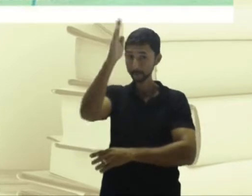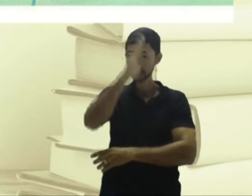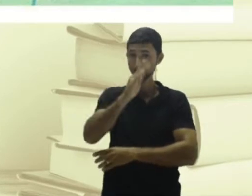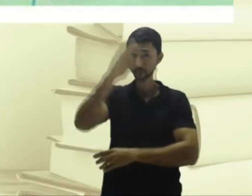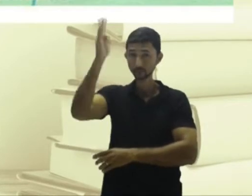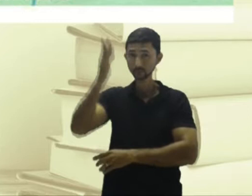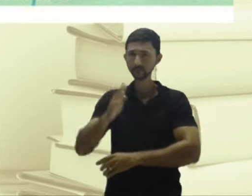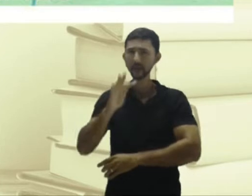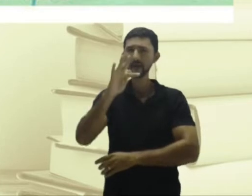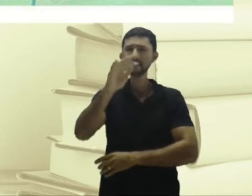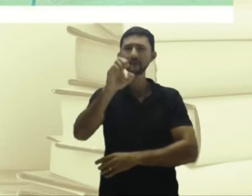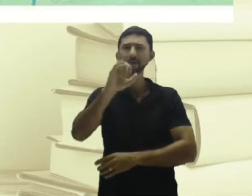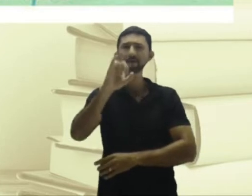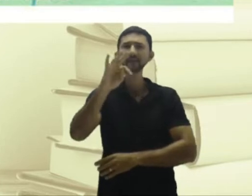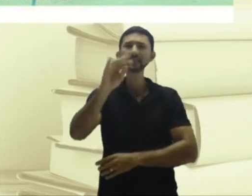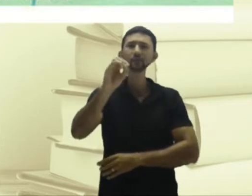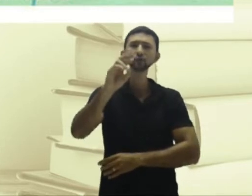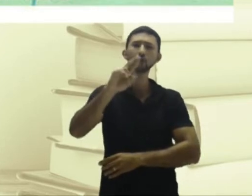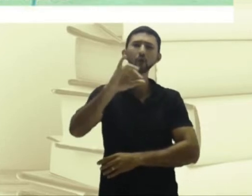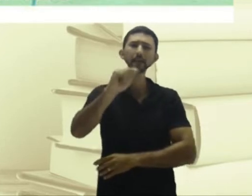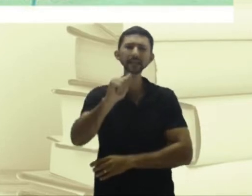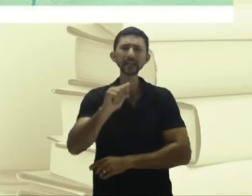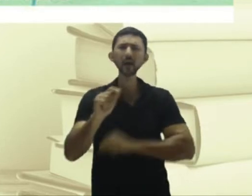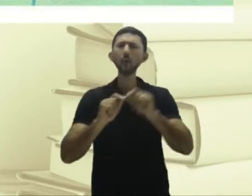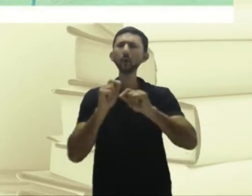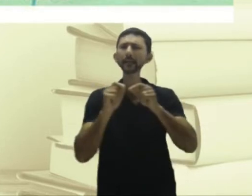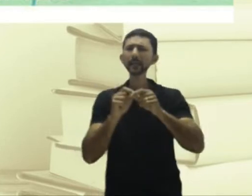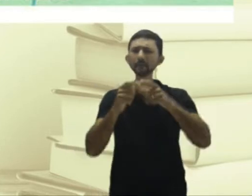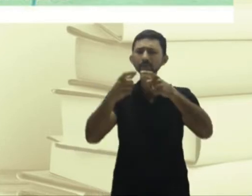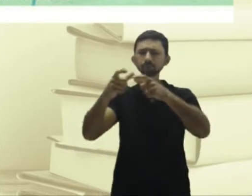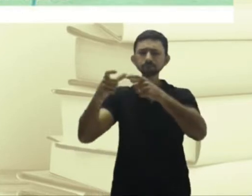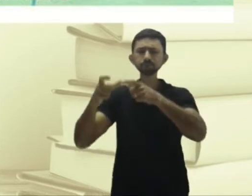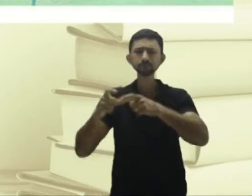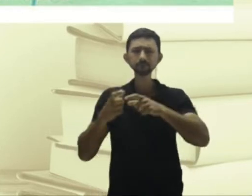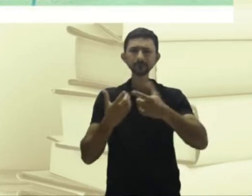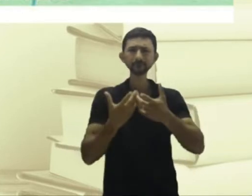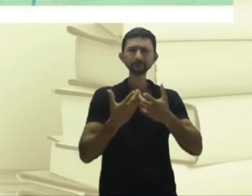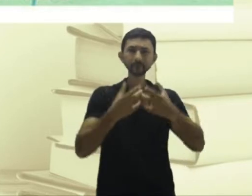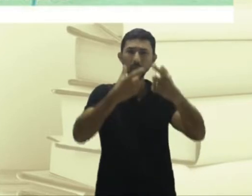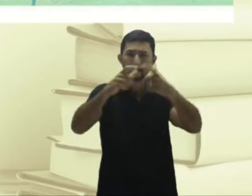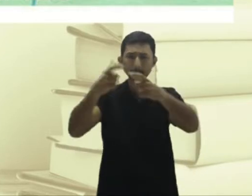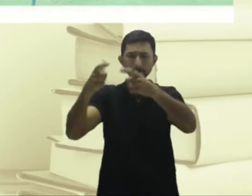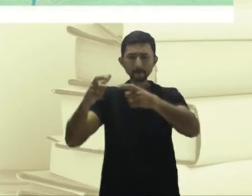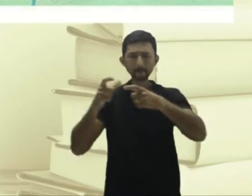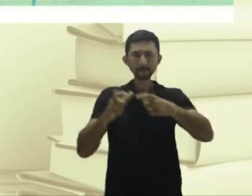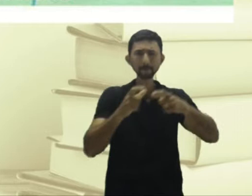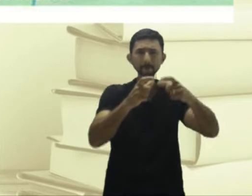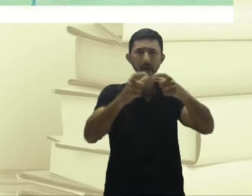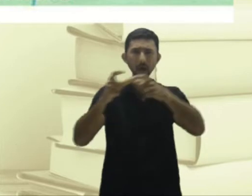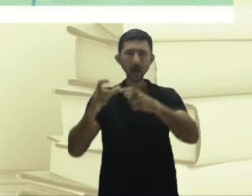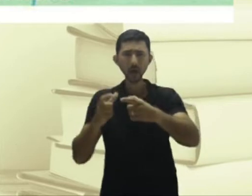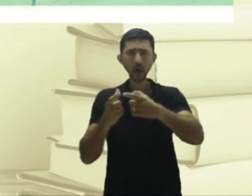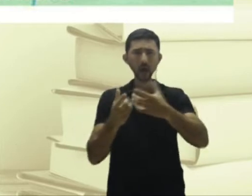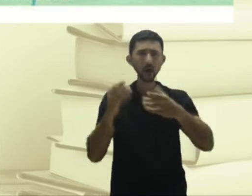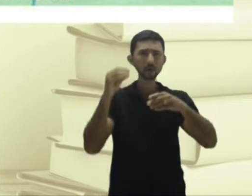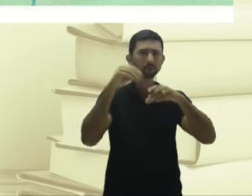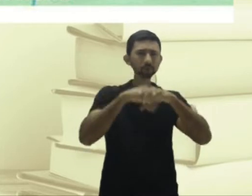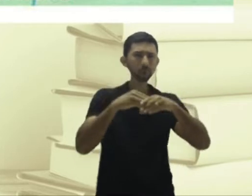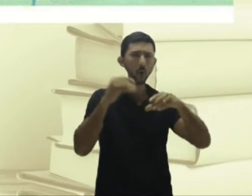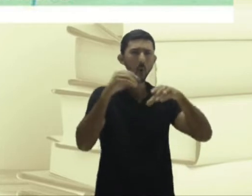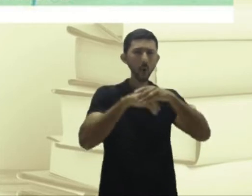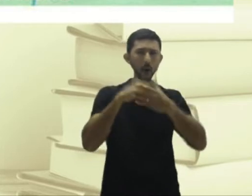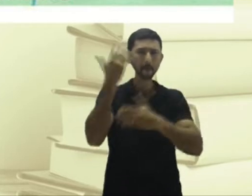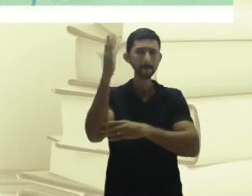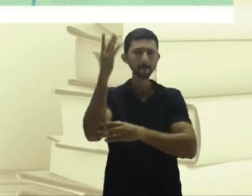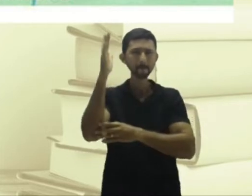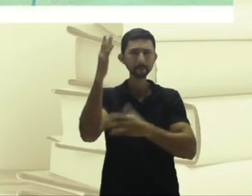feitorias. O que eram as feitorias? Eram pequenos locais, né, onde se armazenavam